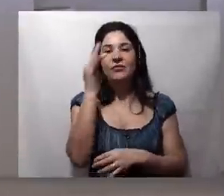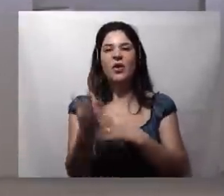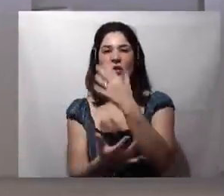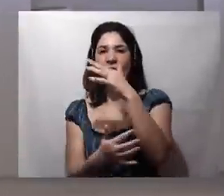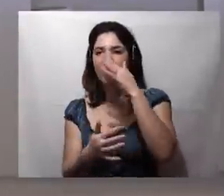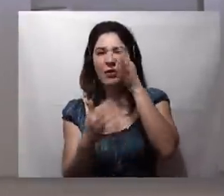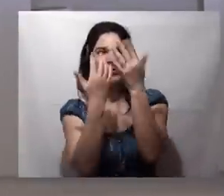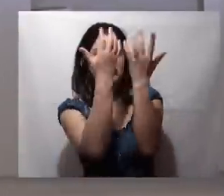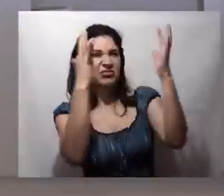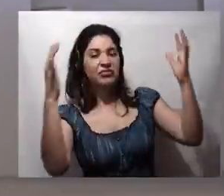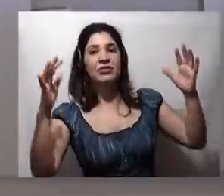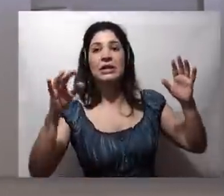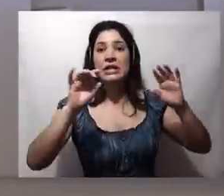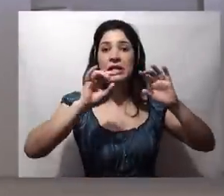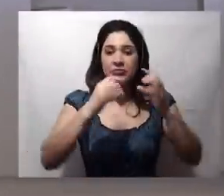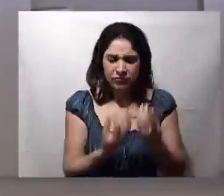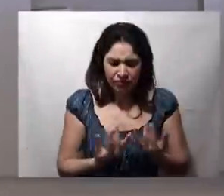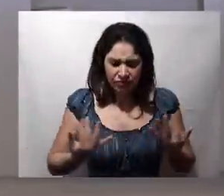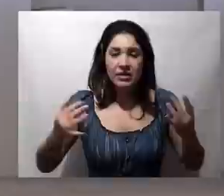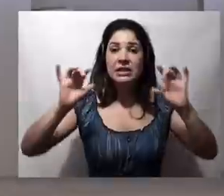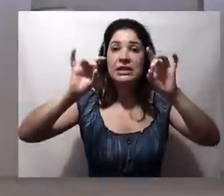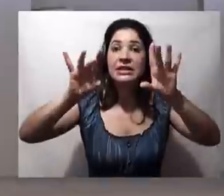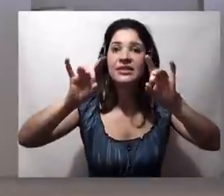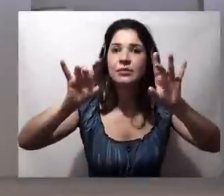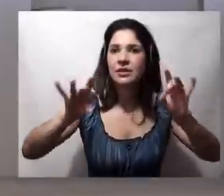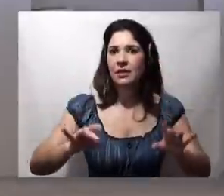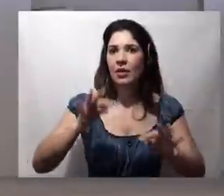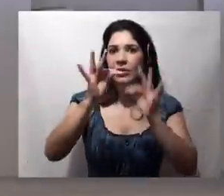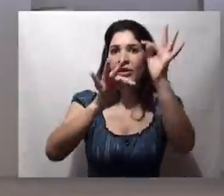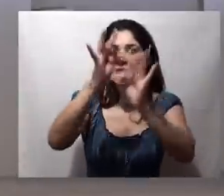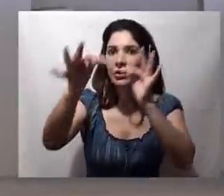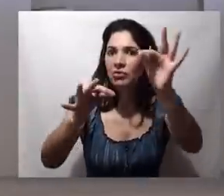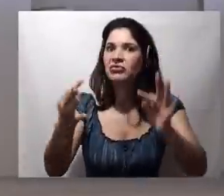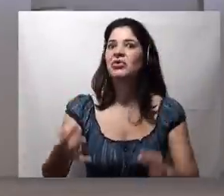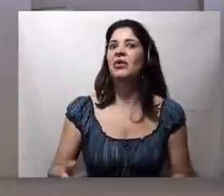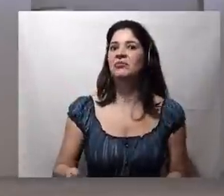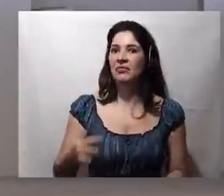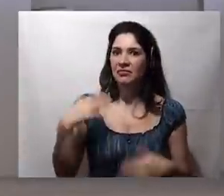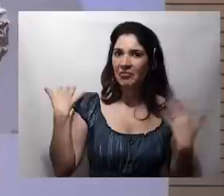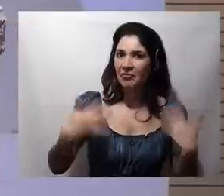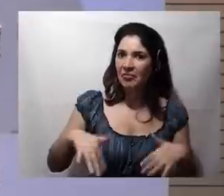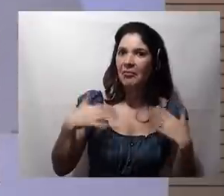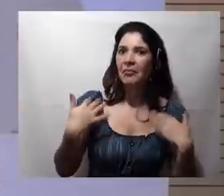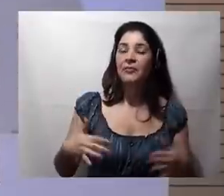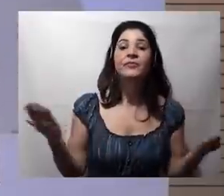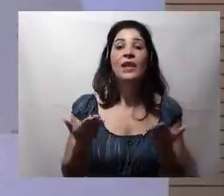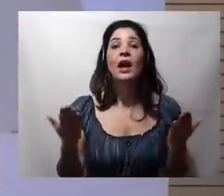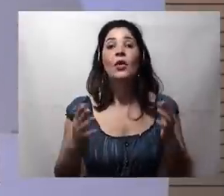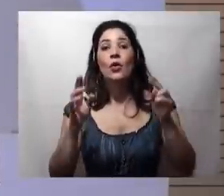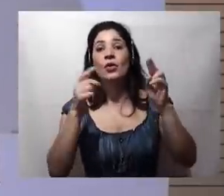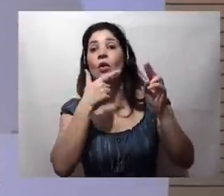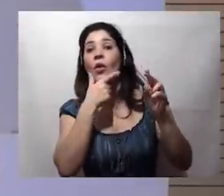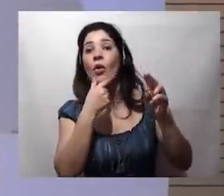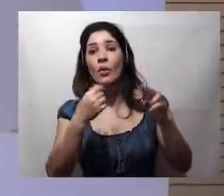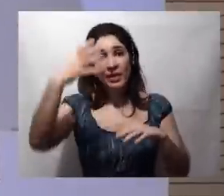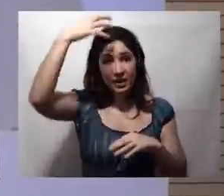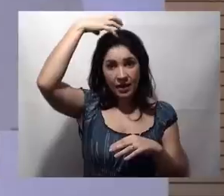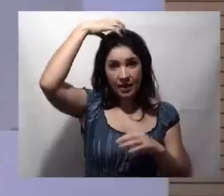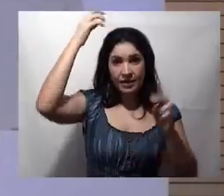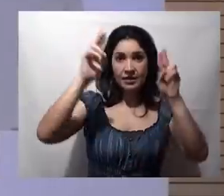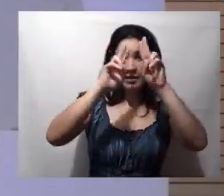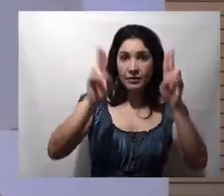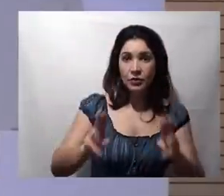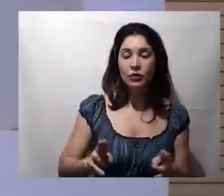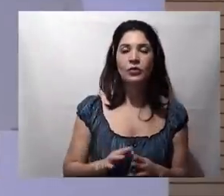tempos engenharia brutal engenharias falencial e agora nabucodonosor cercou é